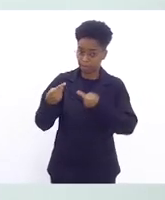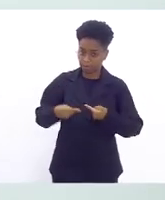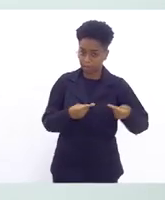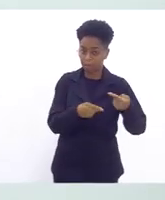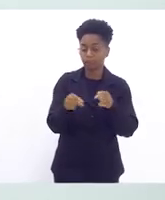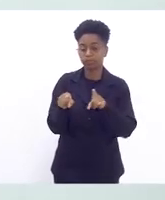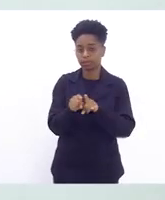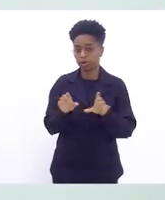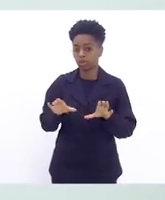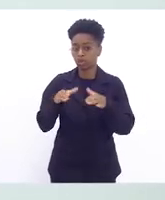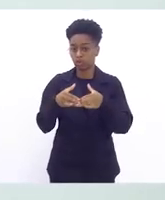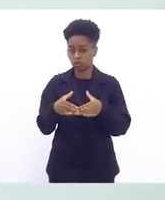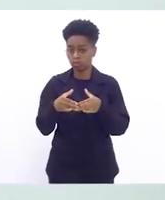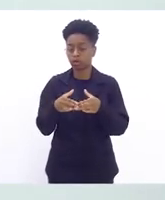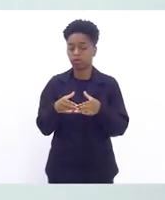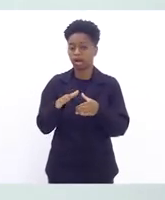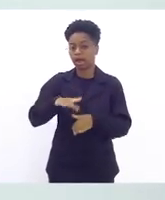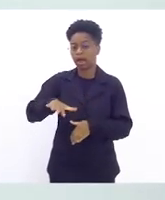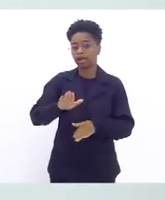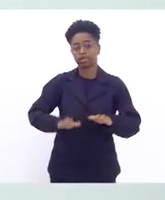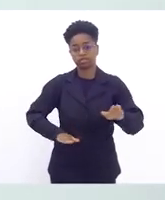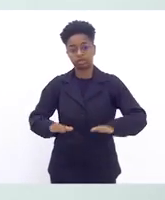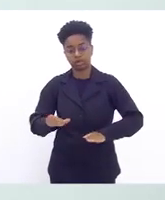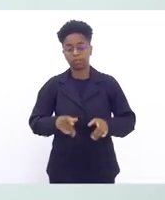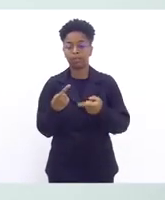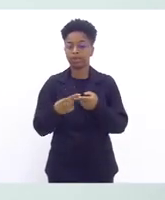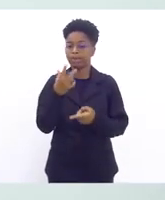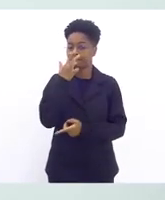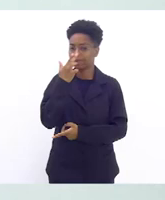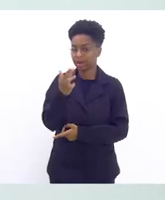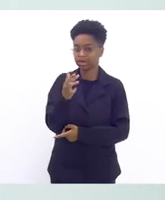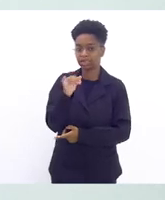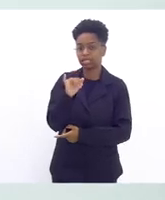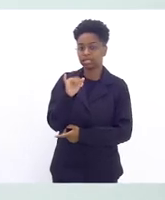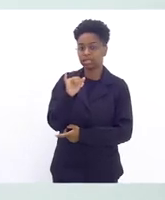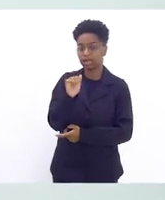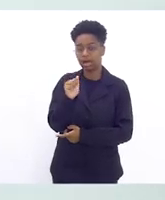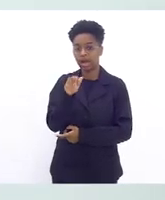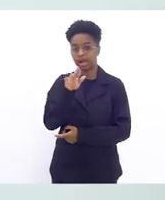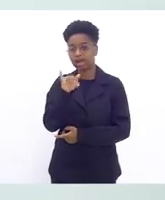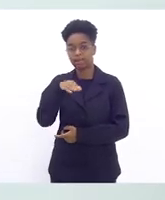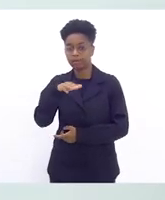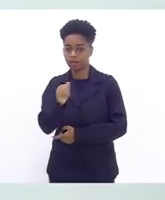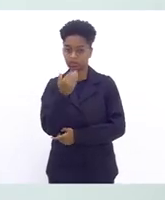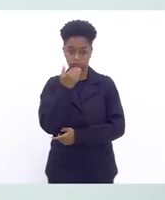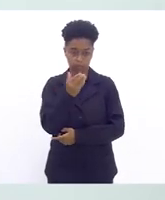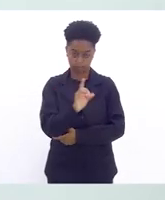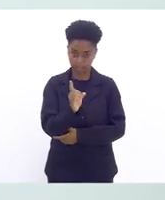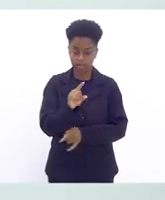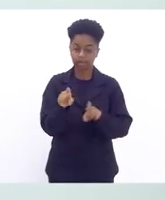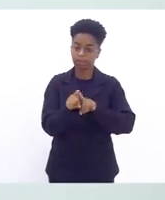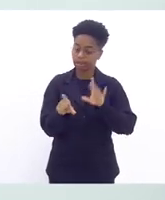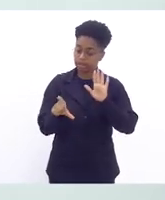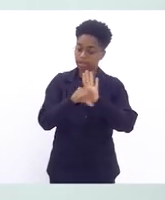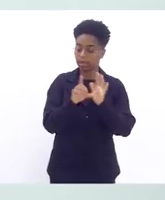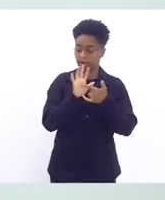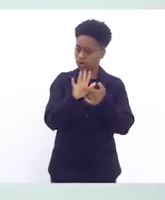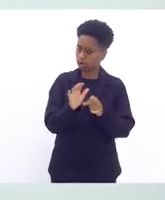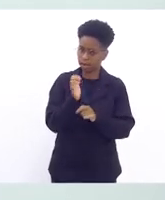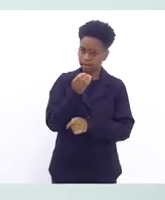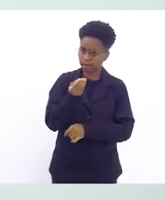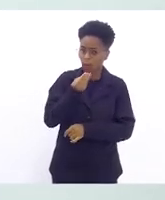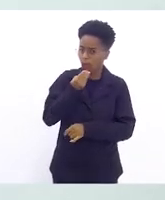no grupo do subcomitério da base de Jacarepaguá porque parece que nem o e a rima estão pedindo e a lei estadual é Clara em exigir isso mas